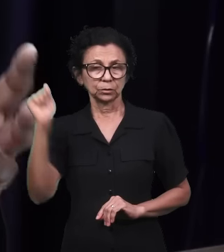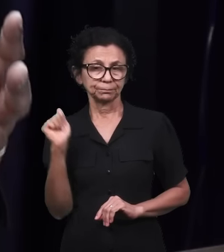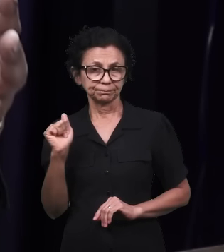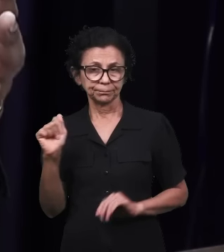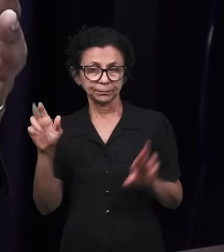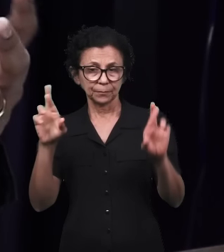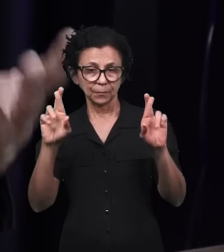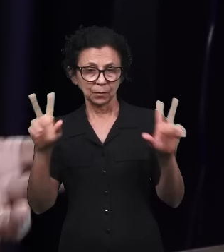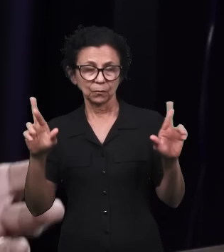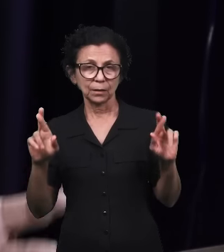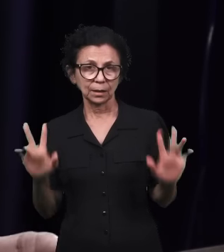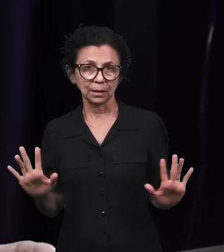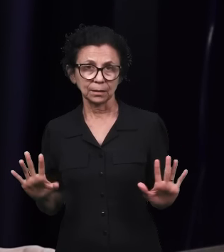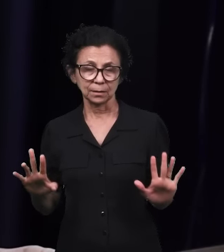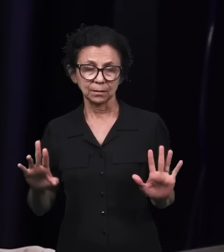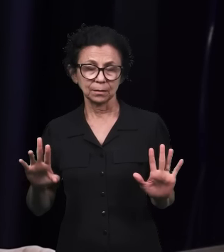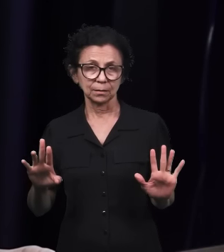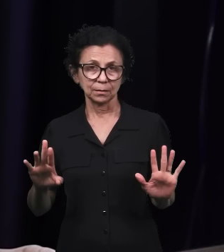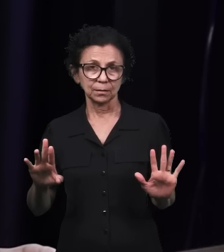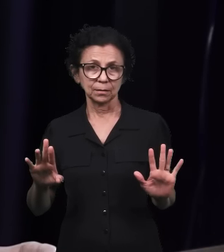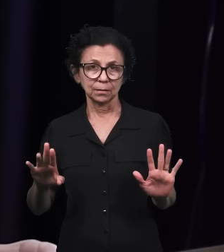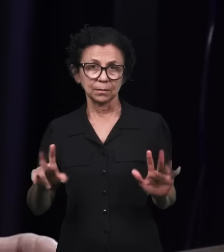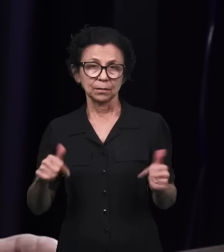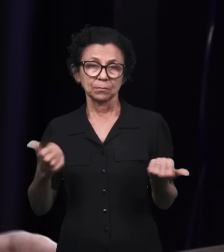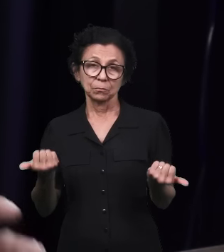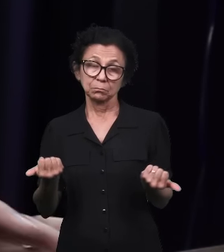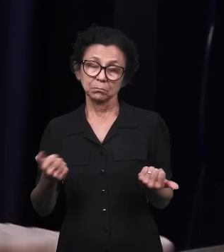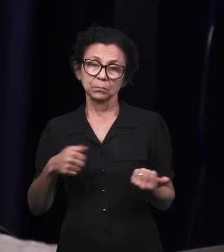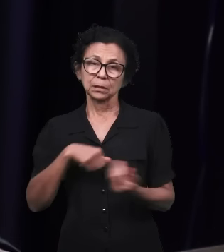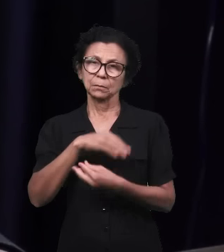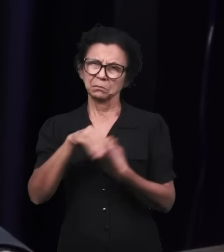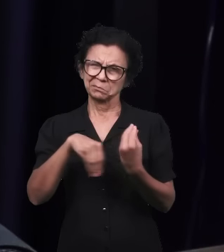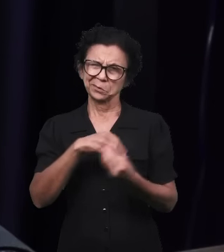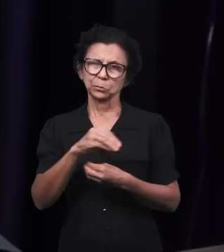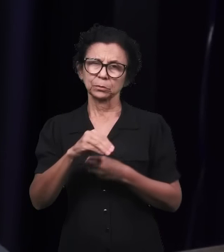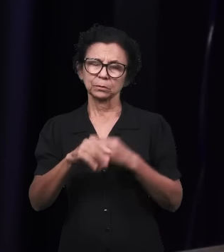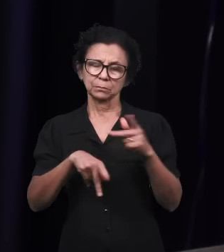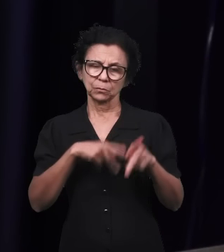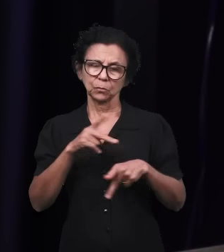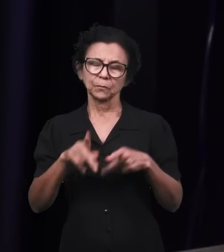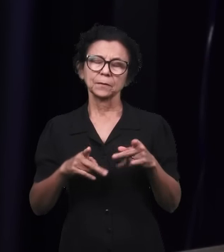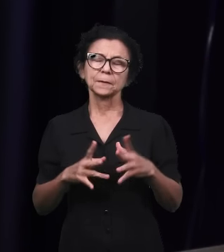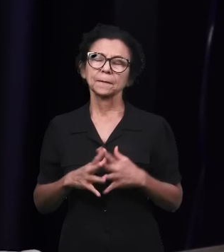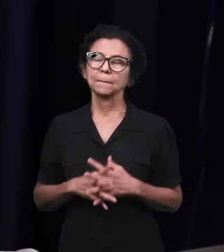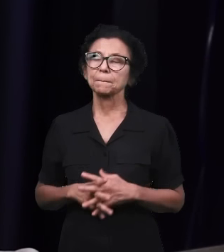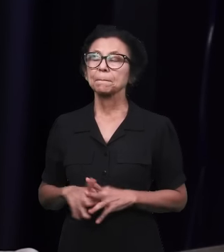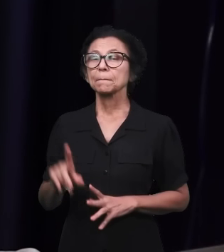mistura. Eu queria apenas fazer um comentário, porque o que acontece?